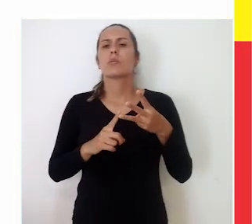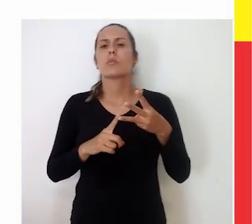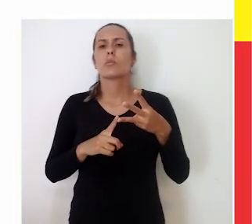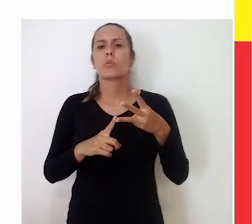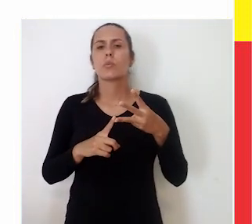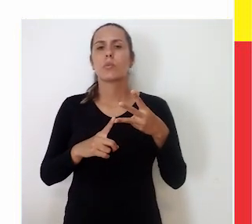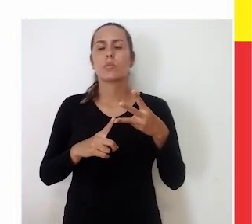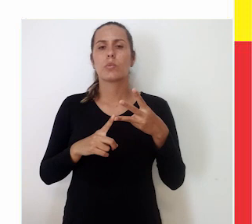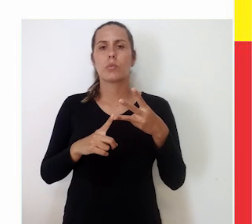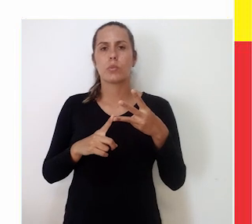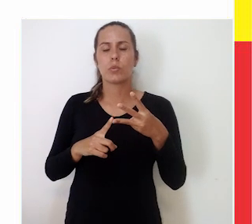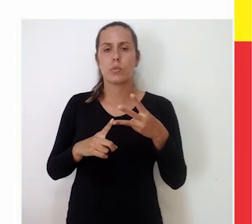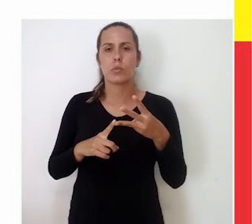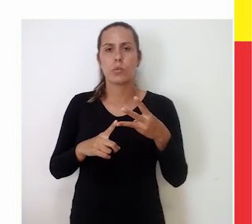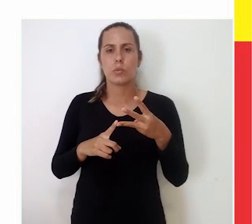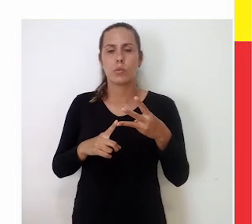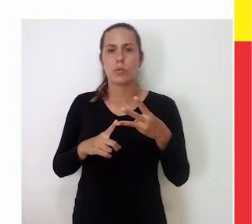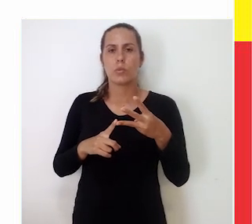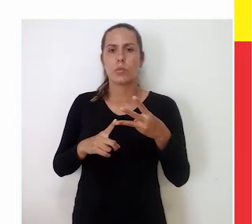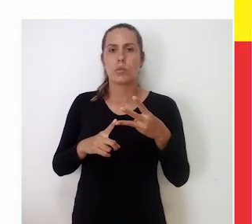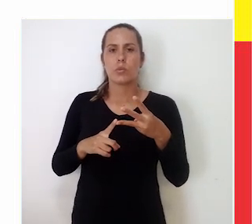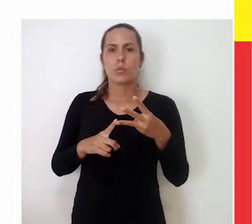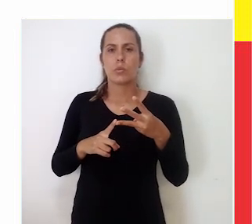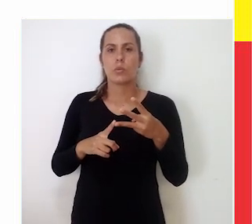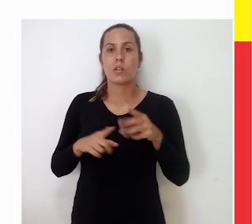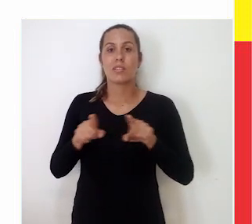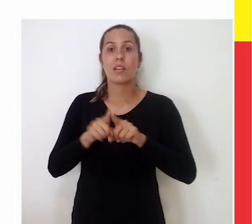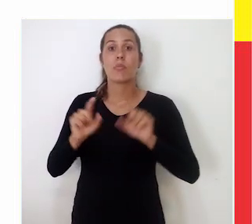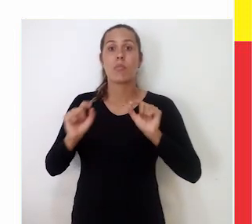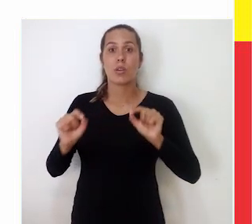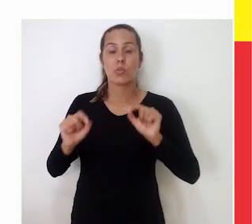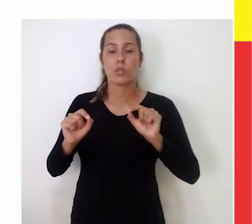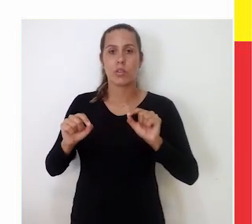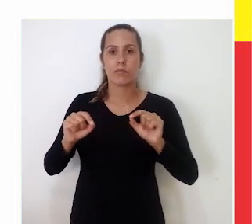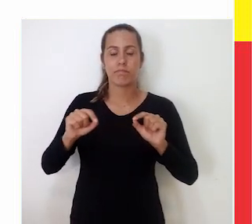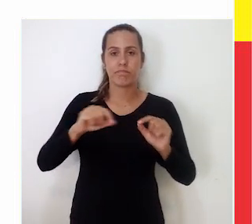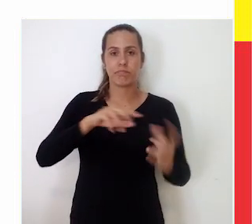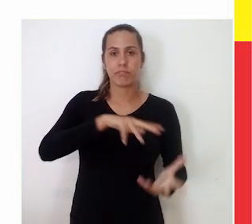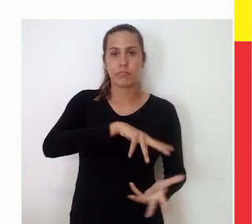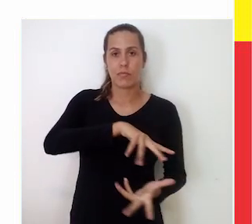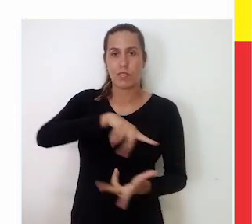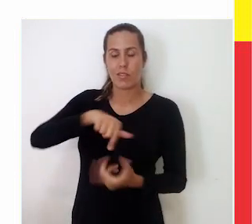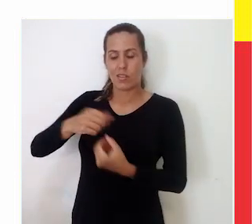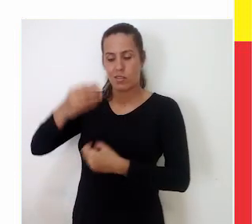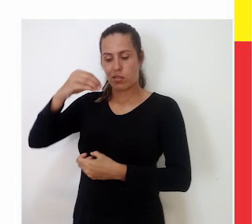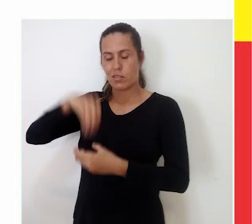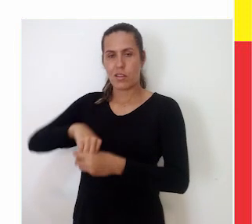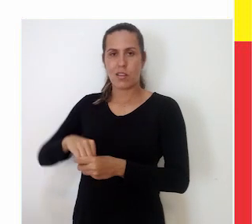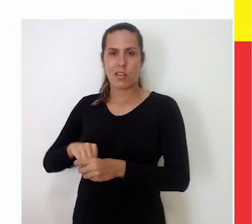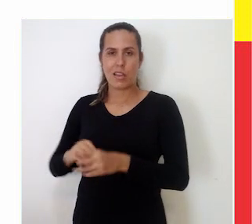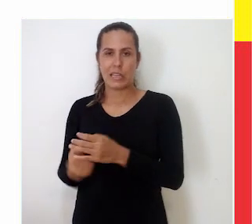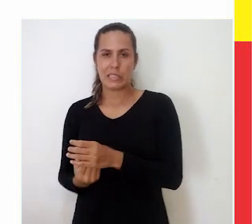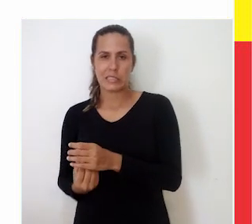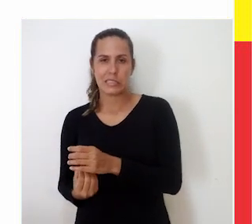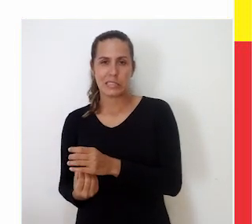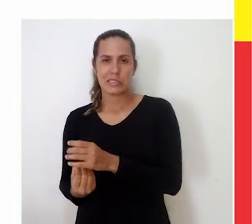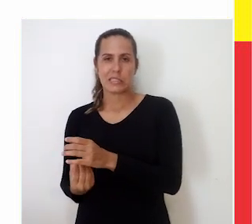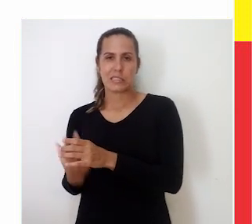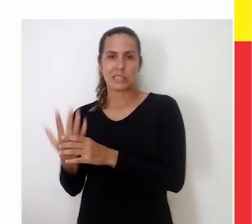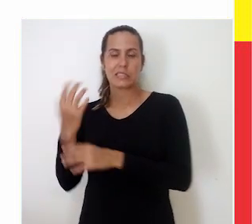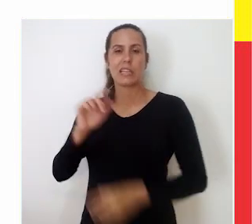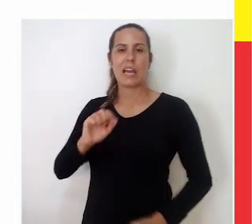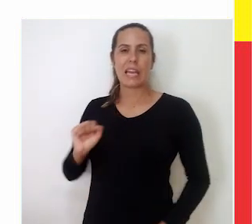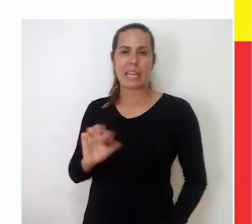surgir pelo deslocamento de quê? De gases que está lá no interior da Terra. Isso é